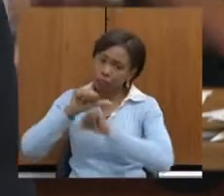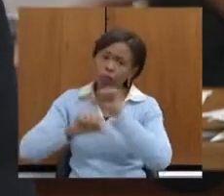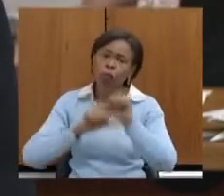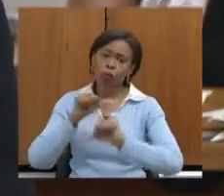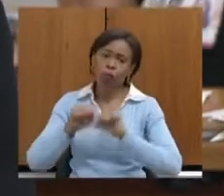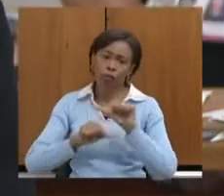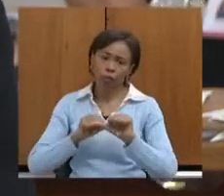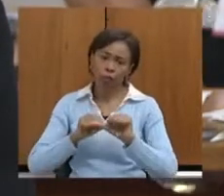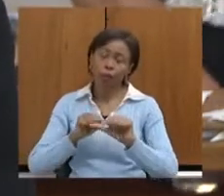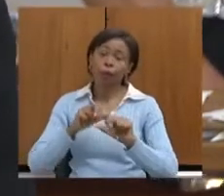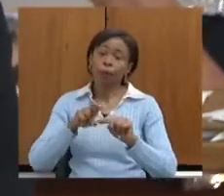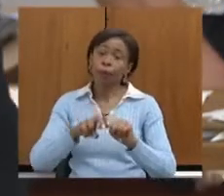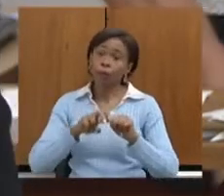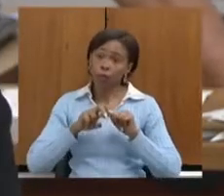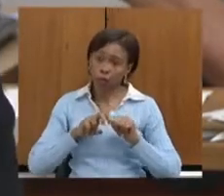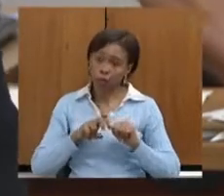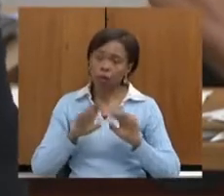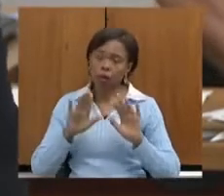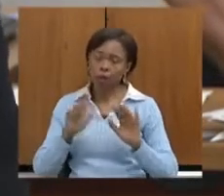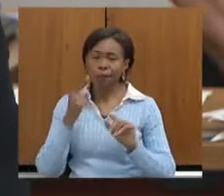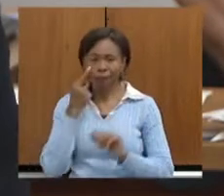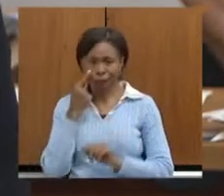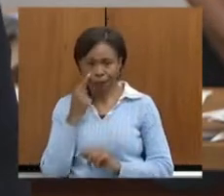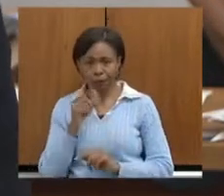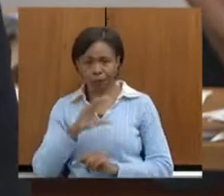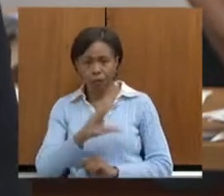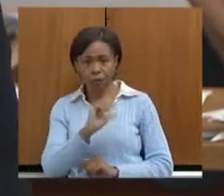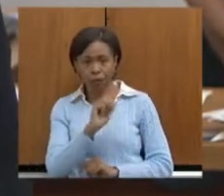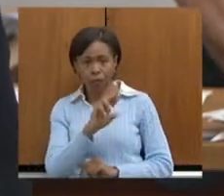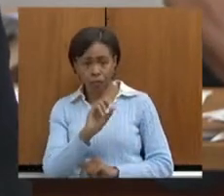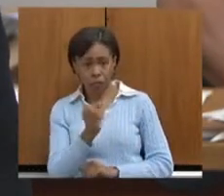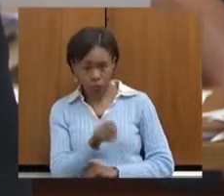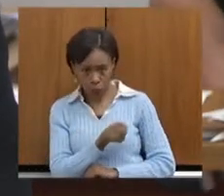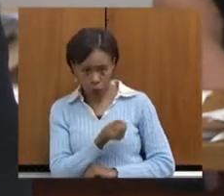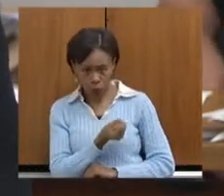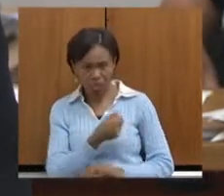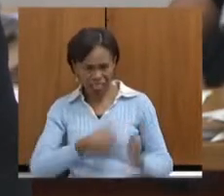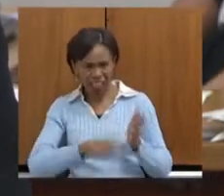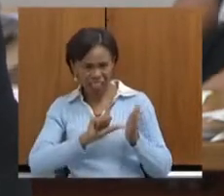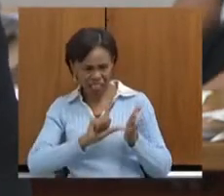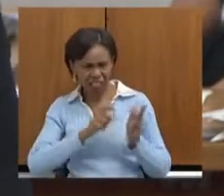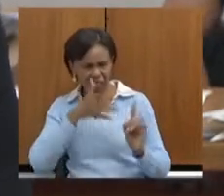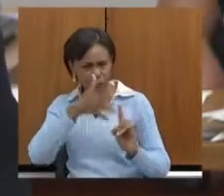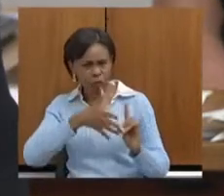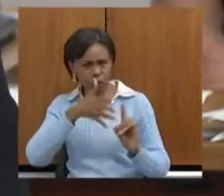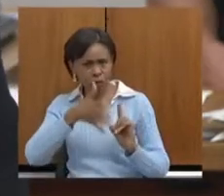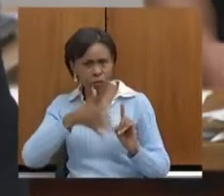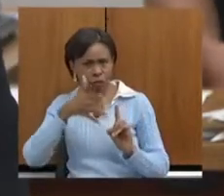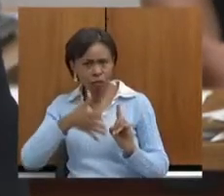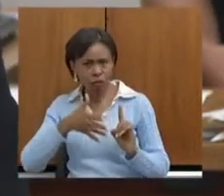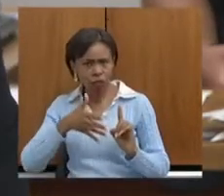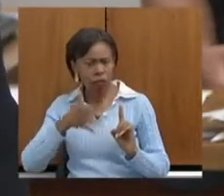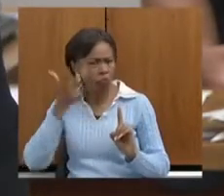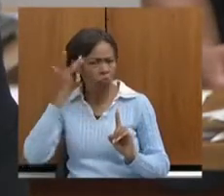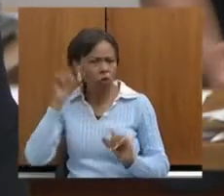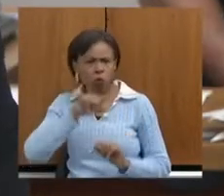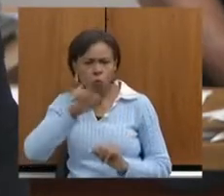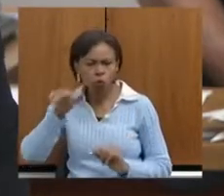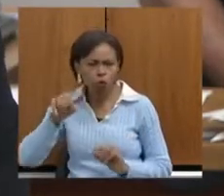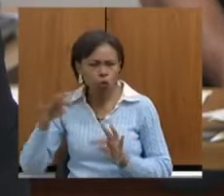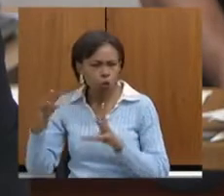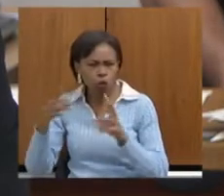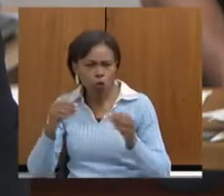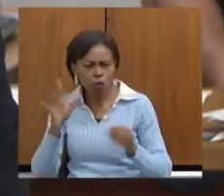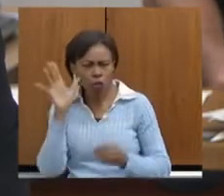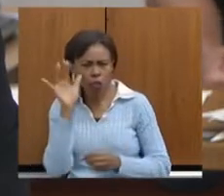e é por esse motivo e vejo Doutor Carlos Bruno que me precedeu aqui não sei se todos puderam ouvir no início que da